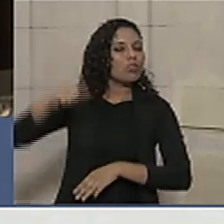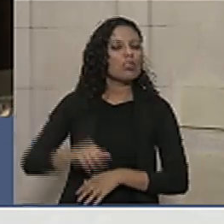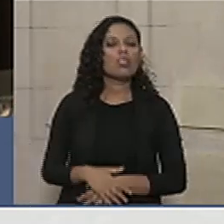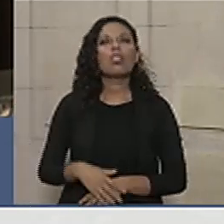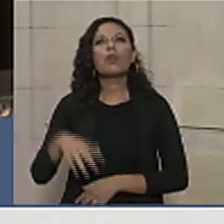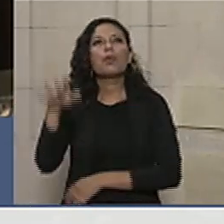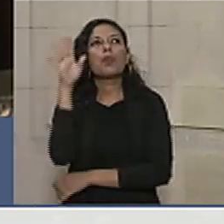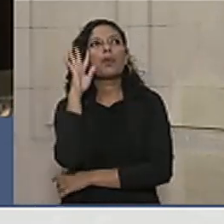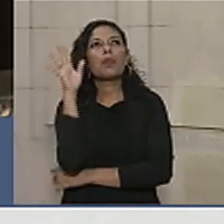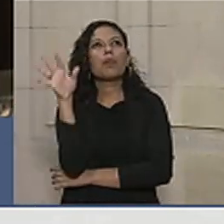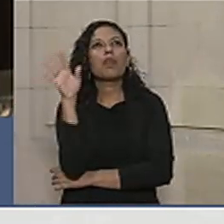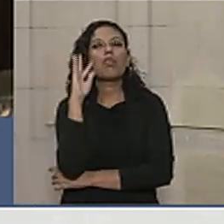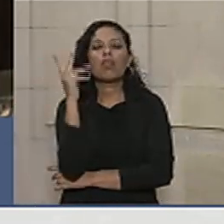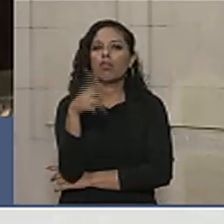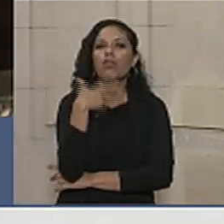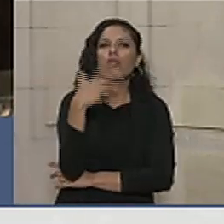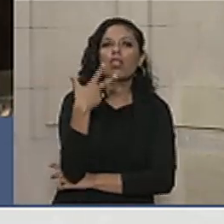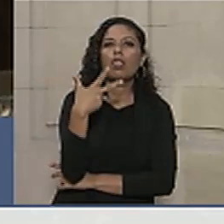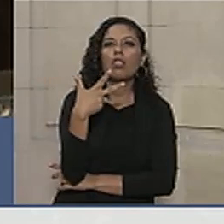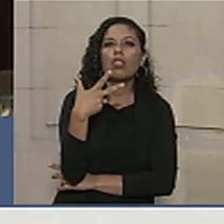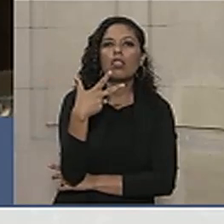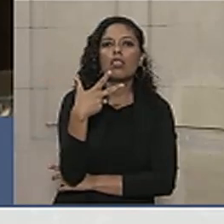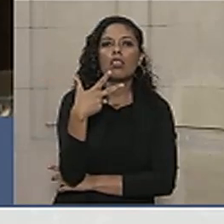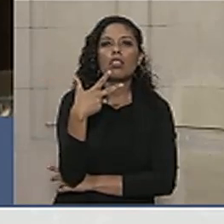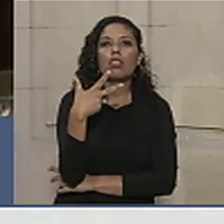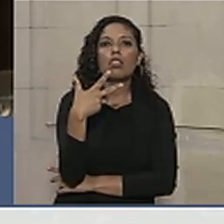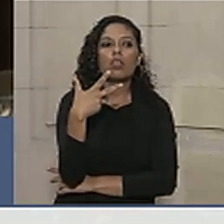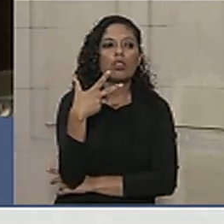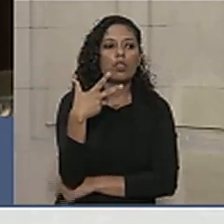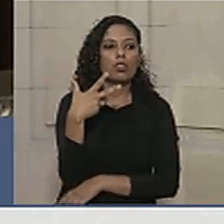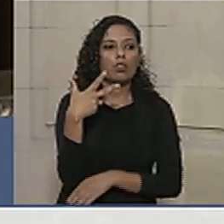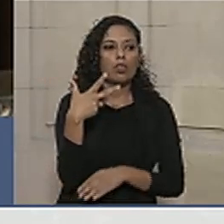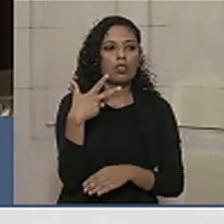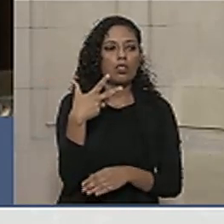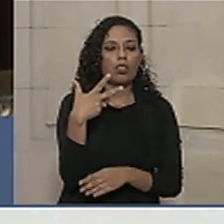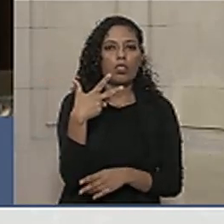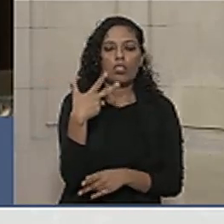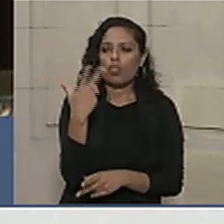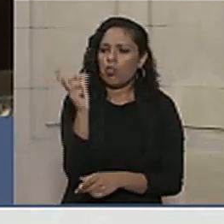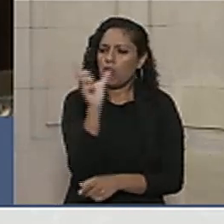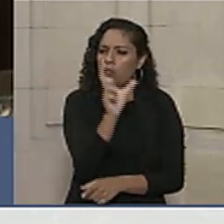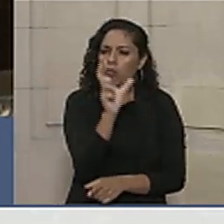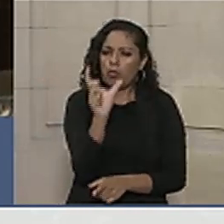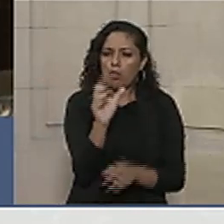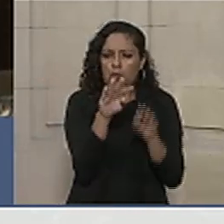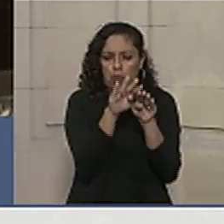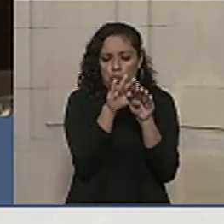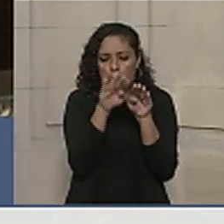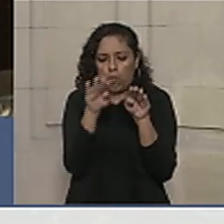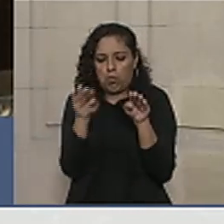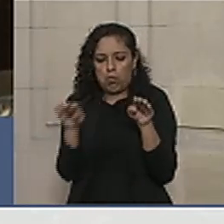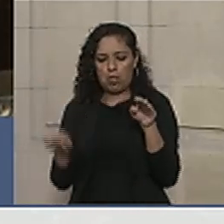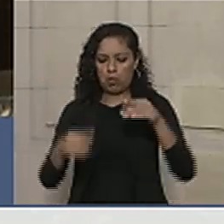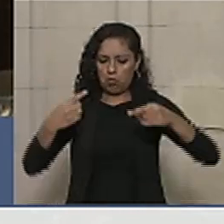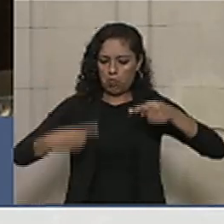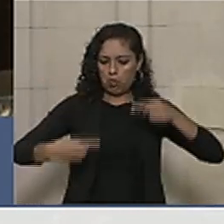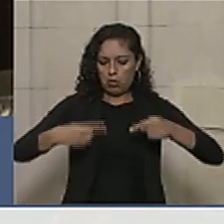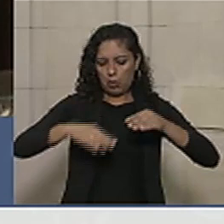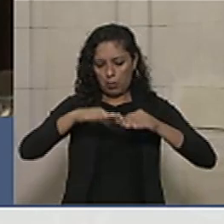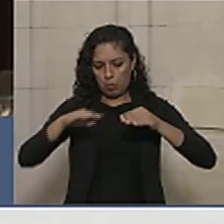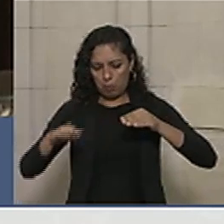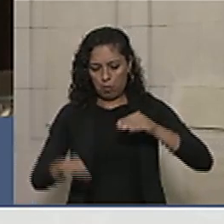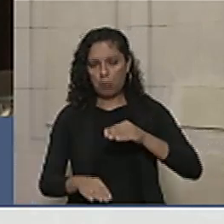imaginava falar sobre o nível medíocre do debate que foi